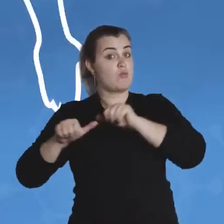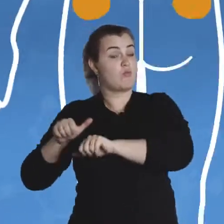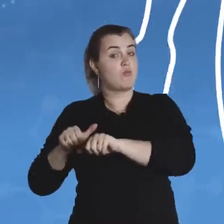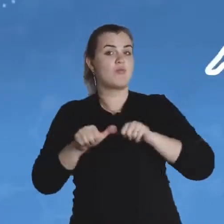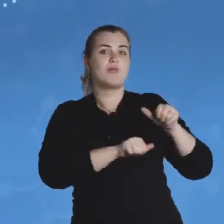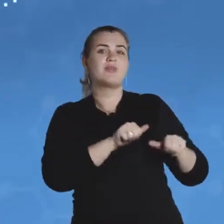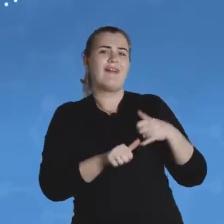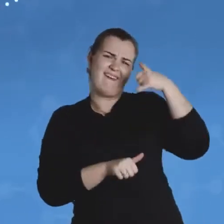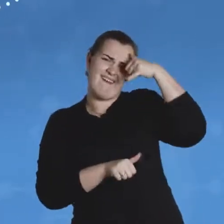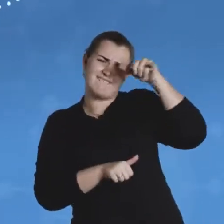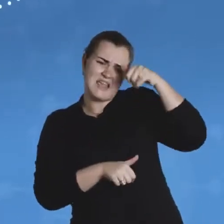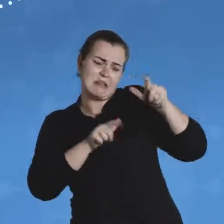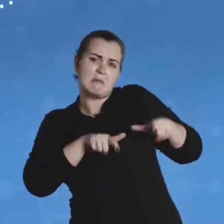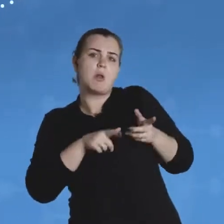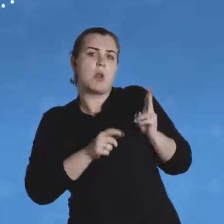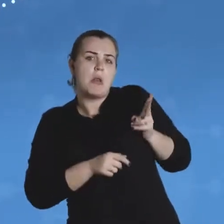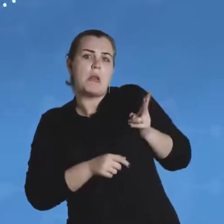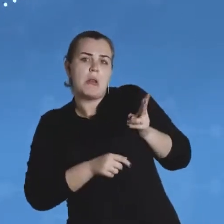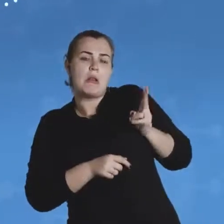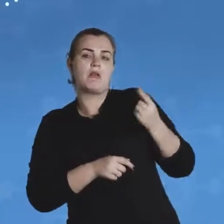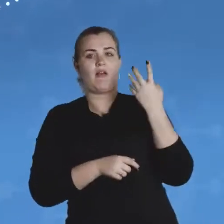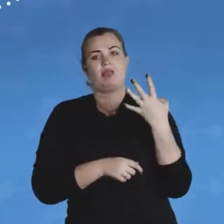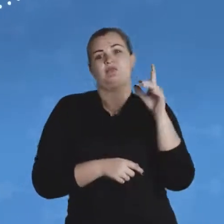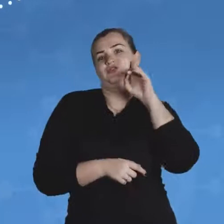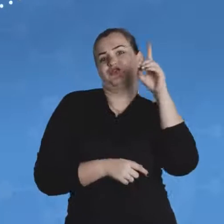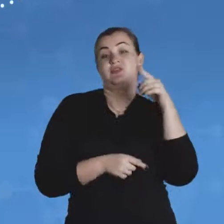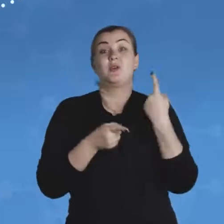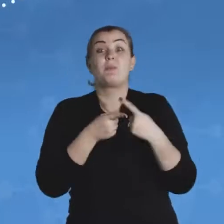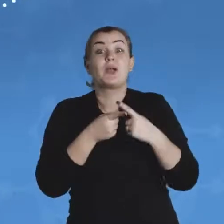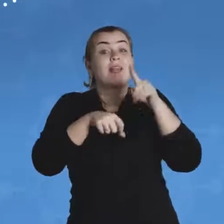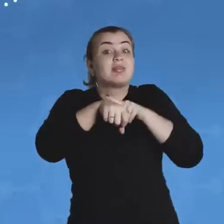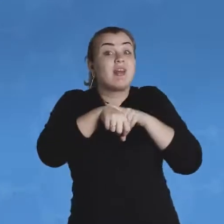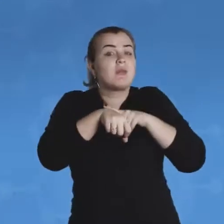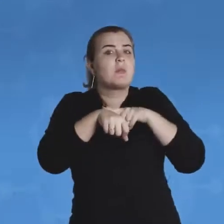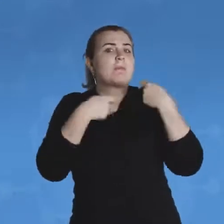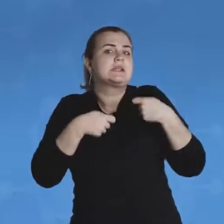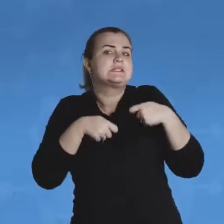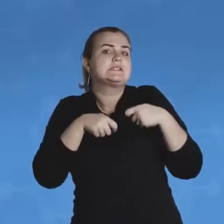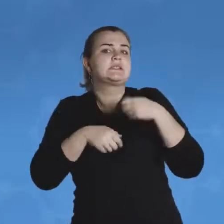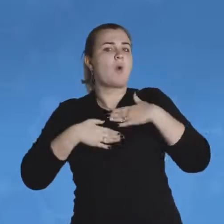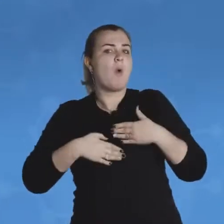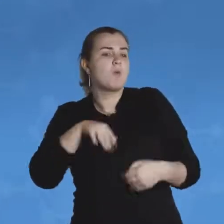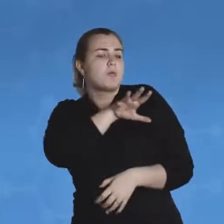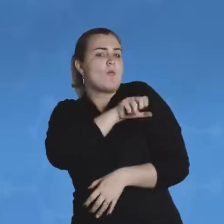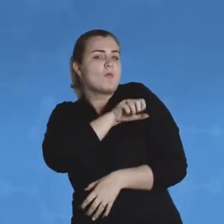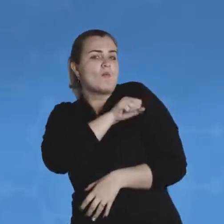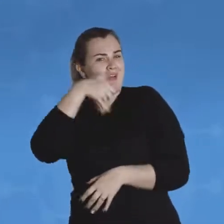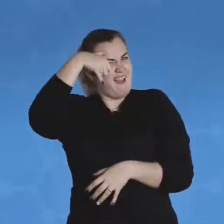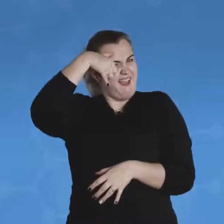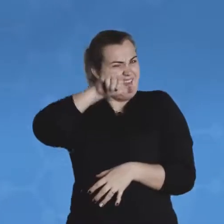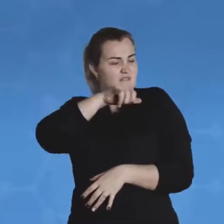e evitar usar o mesmo local durante 14 dias, pois esse é o tempo necessário de cicatrização e prevenção